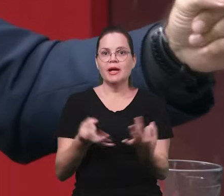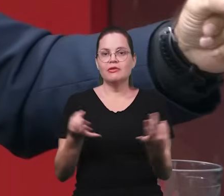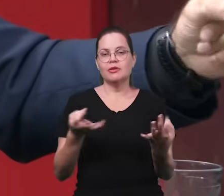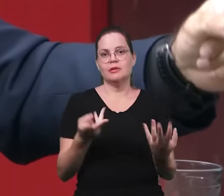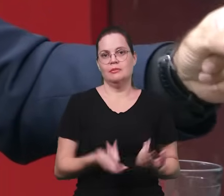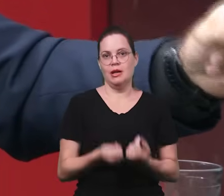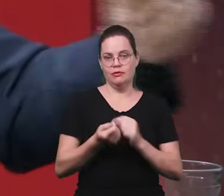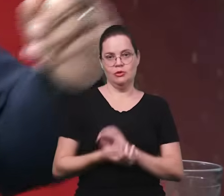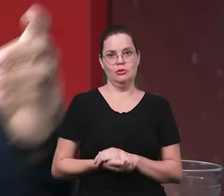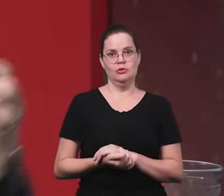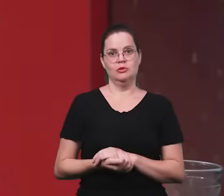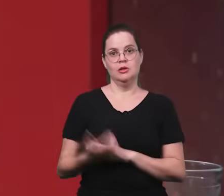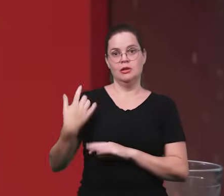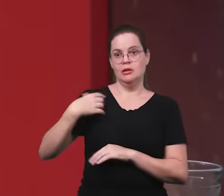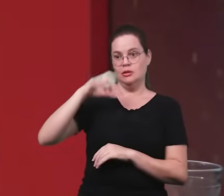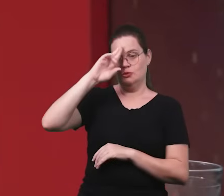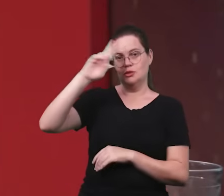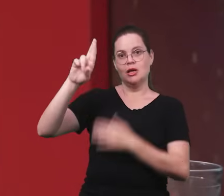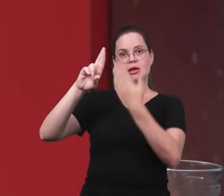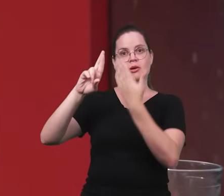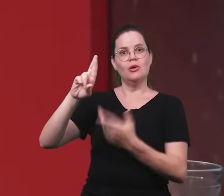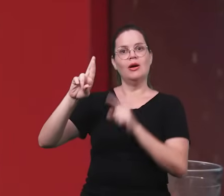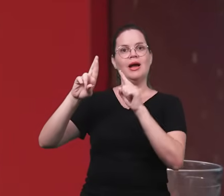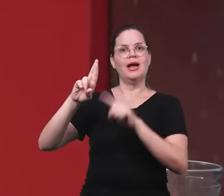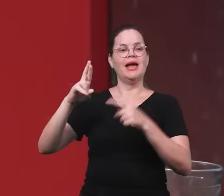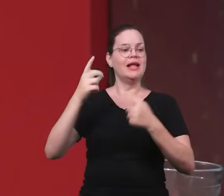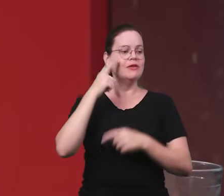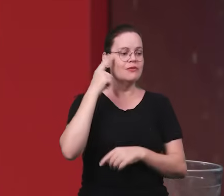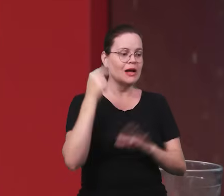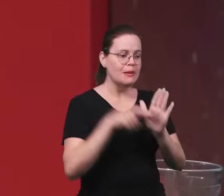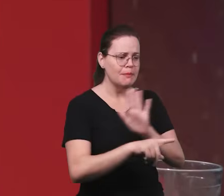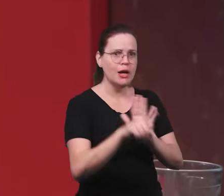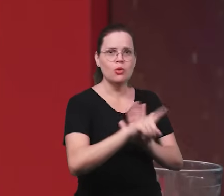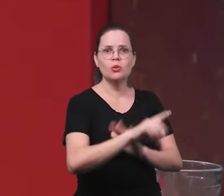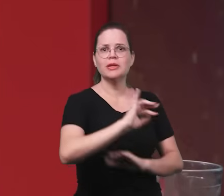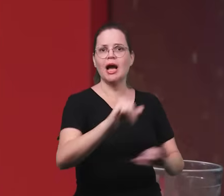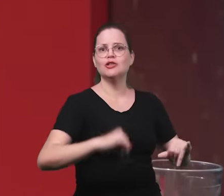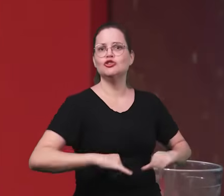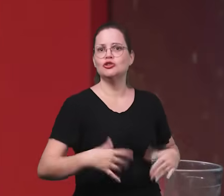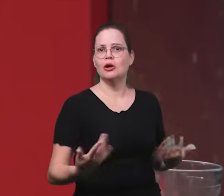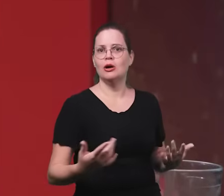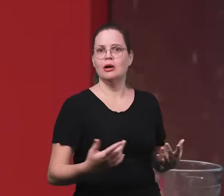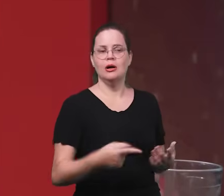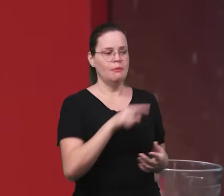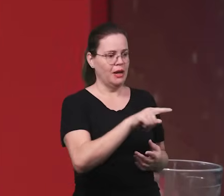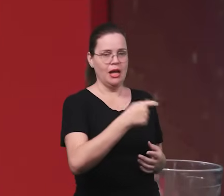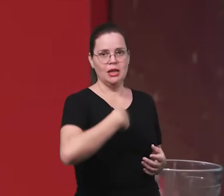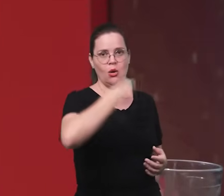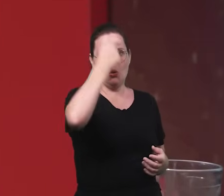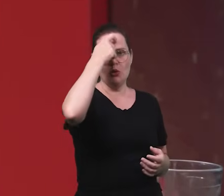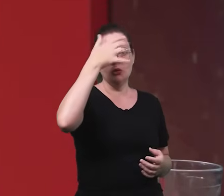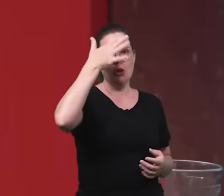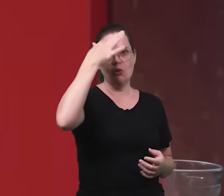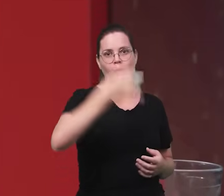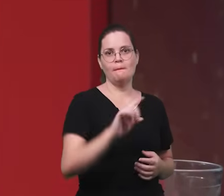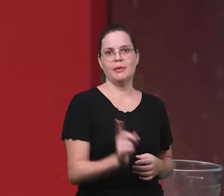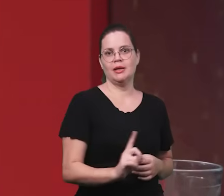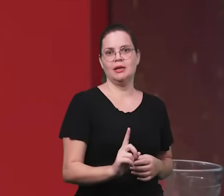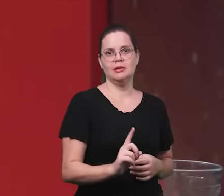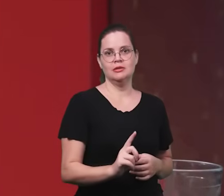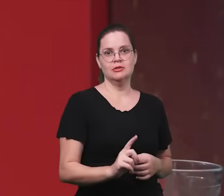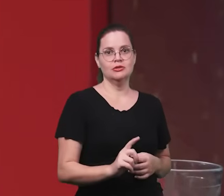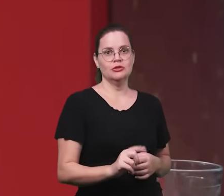o Senhor, ele fez uma explicação para Jó ali, que Jó não compreendeu. Hoje,